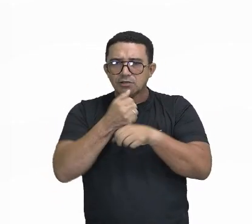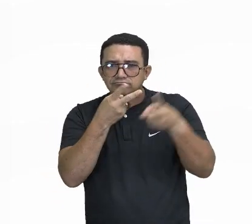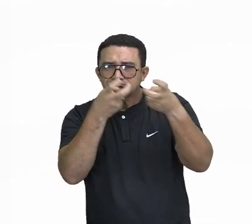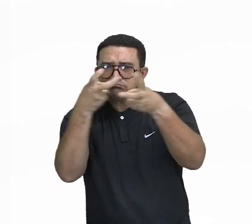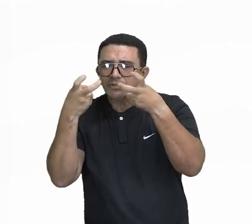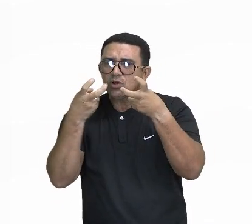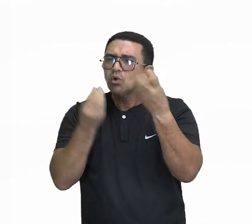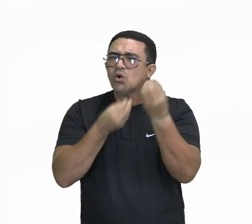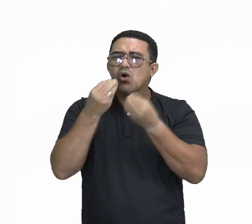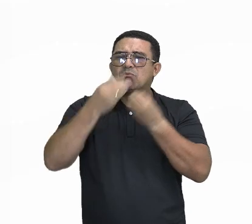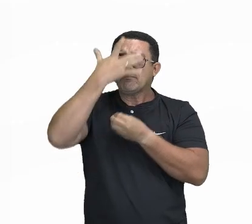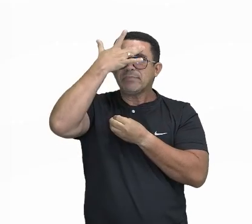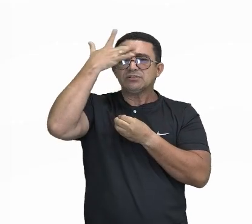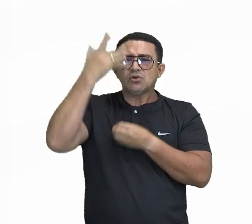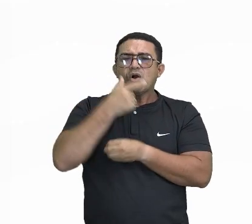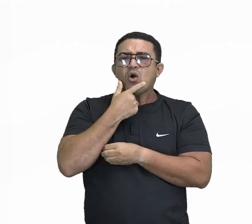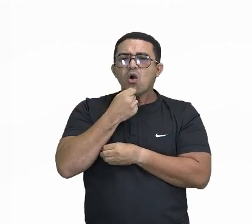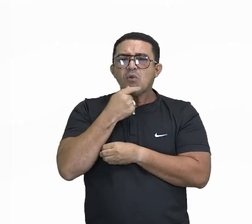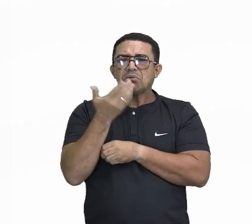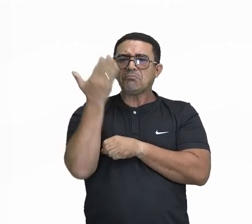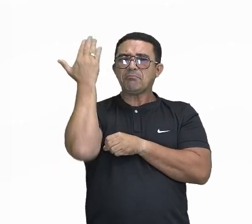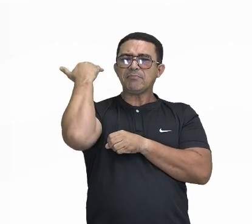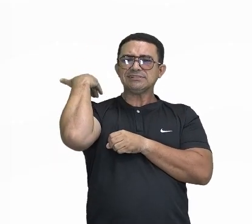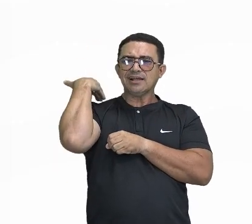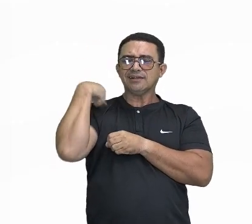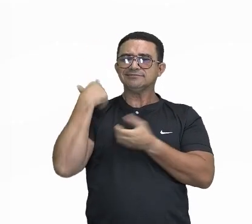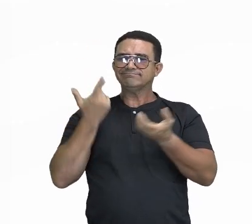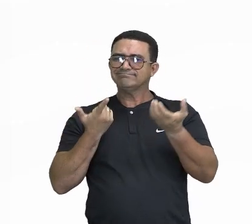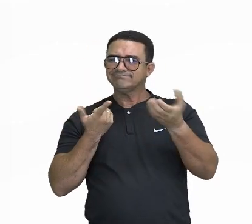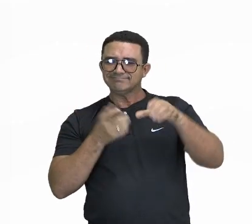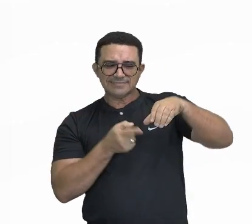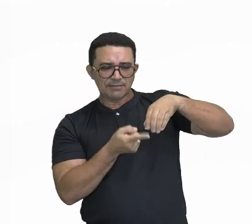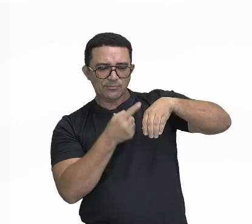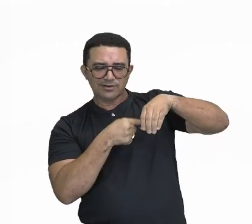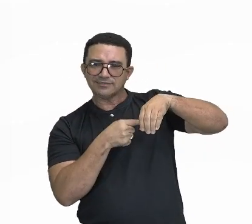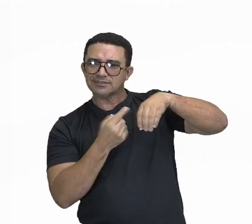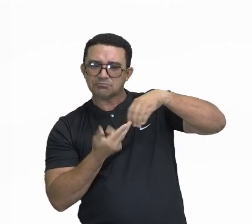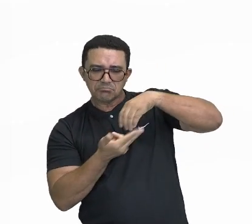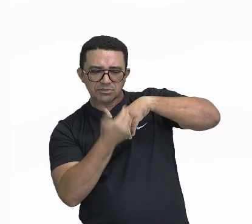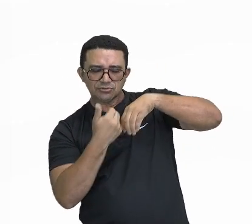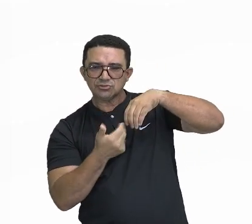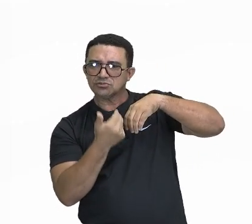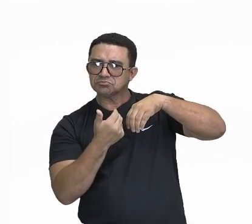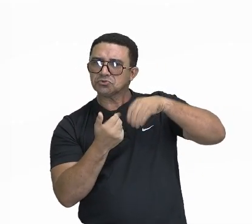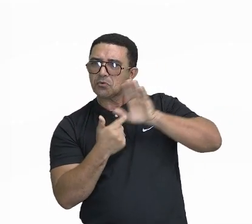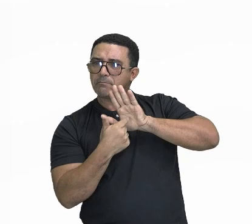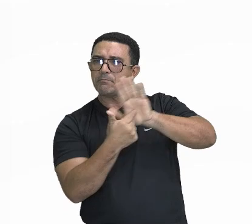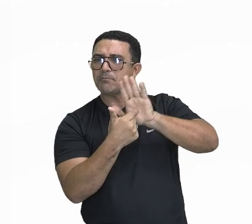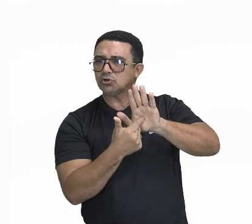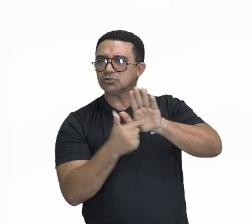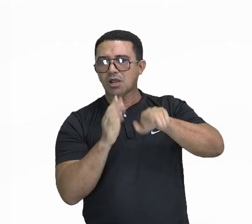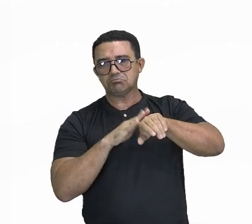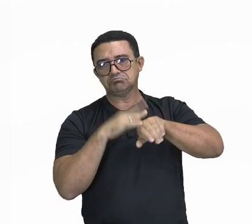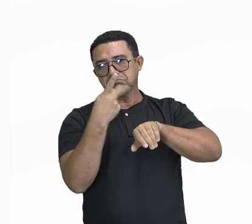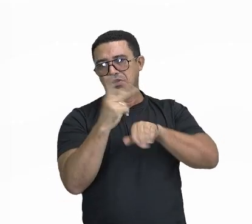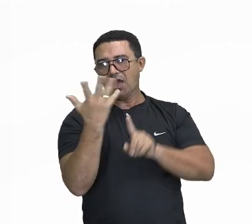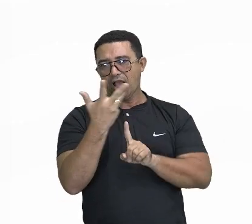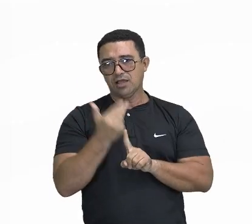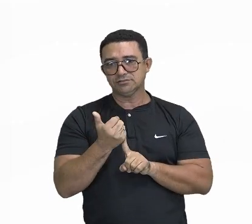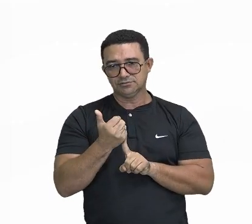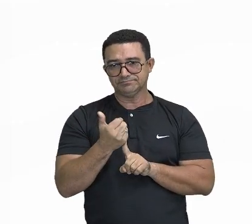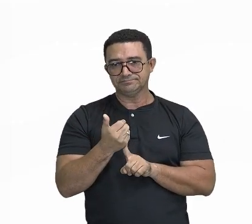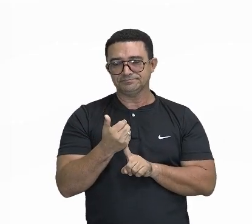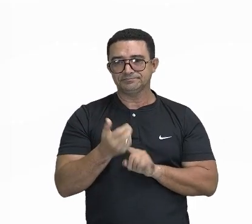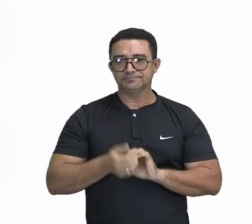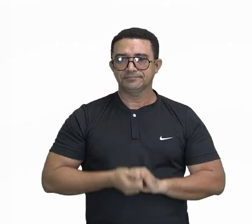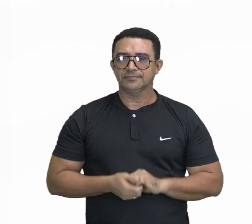esses primitivos viviam através desses vestígios, dessas pinturas que eles deixaram. Bem, o ato